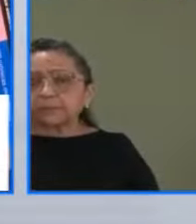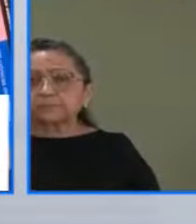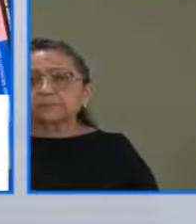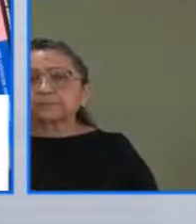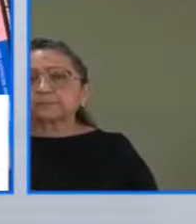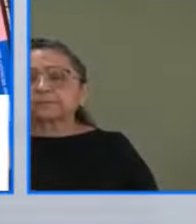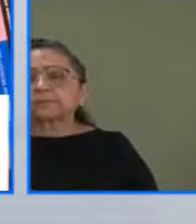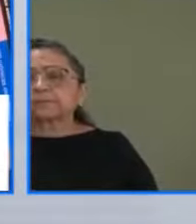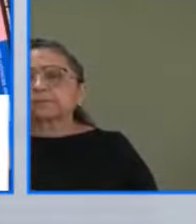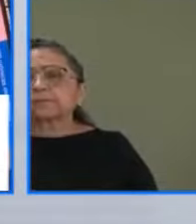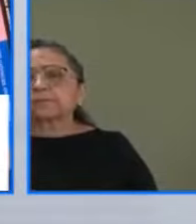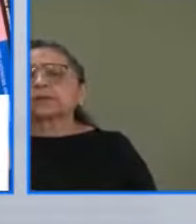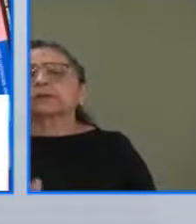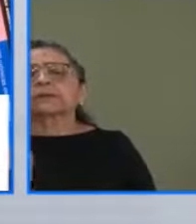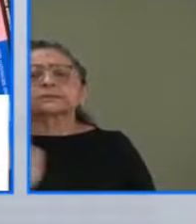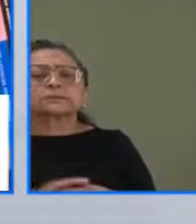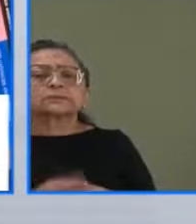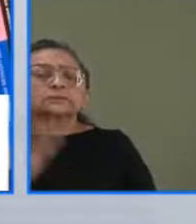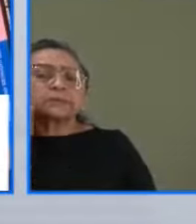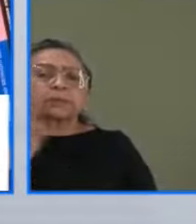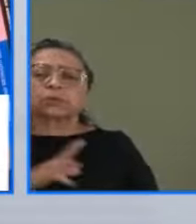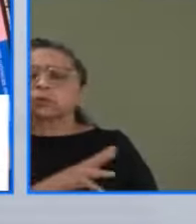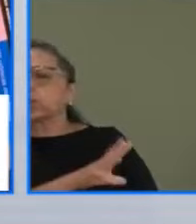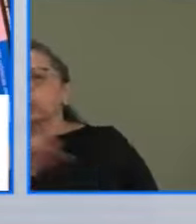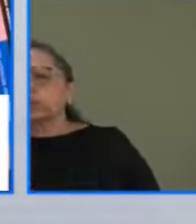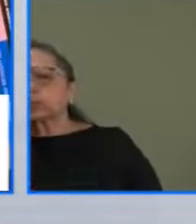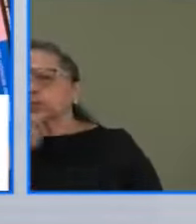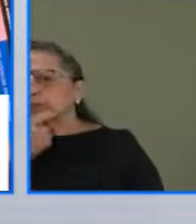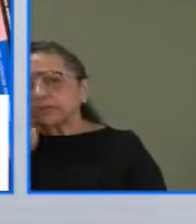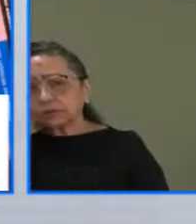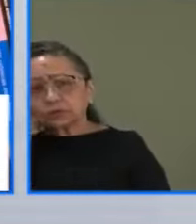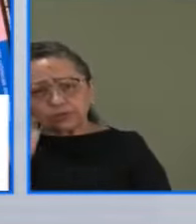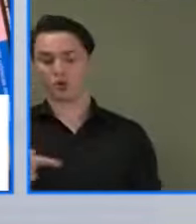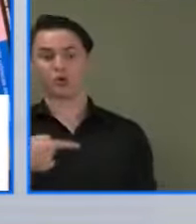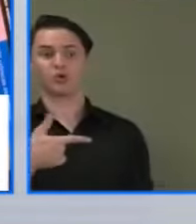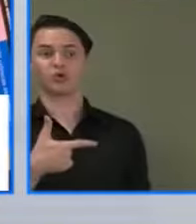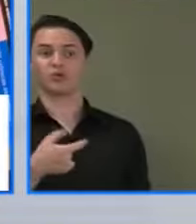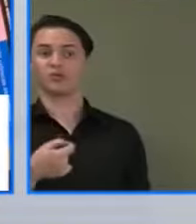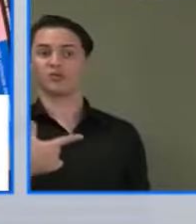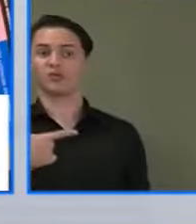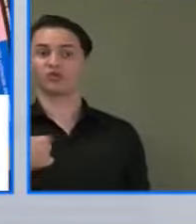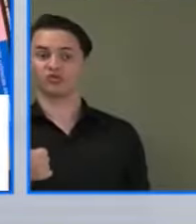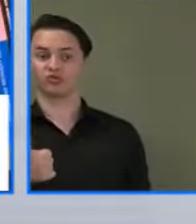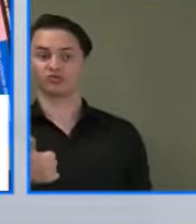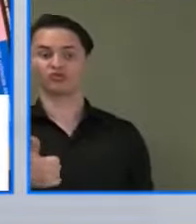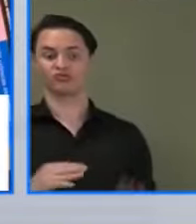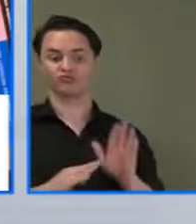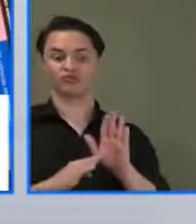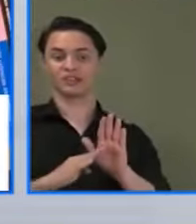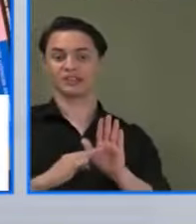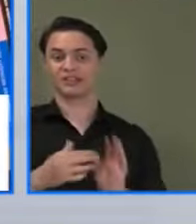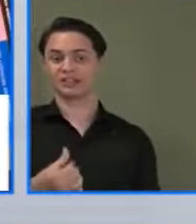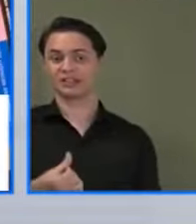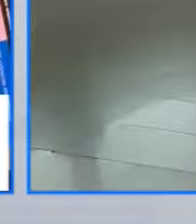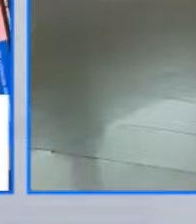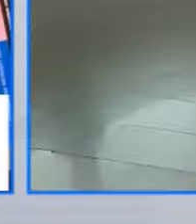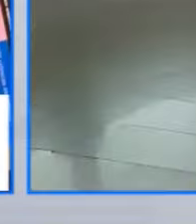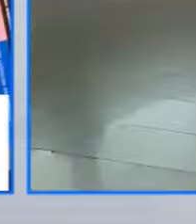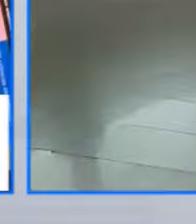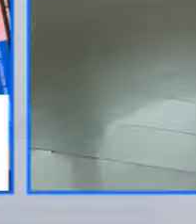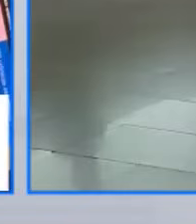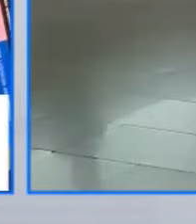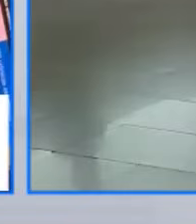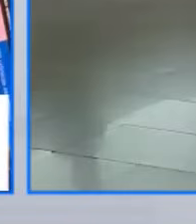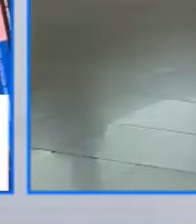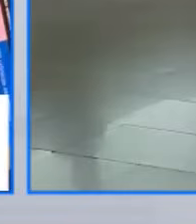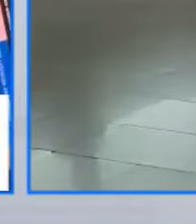mesmo diante da lei da limpa Mesmo Diante da sua chancela constitucional ou seja estamos diante